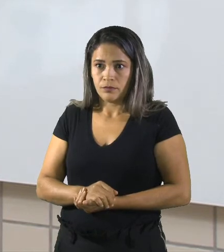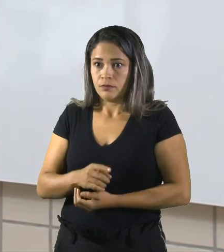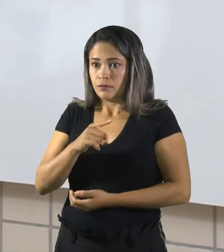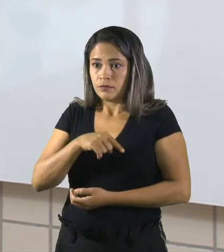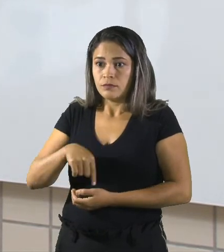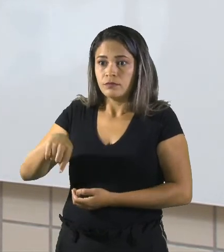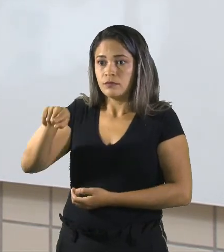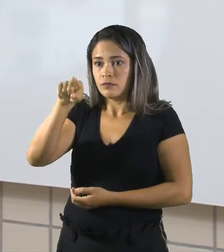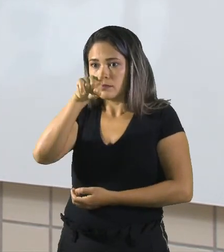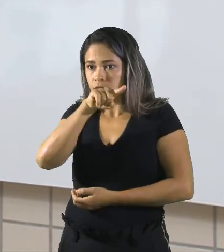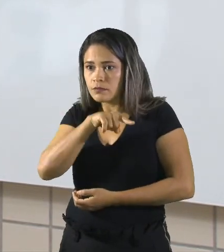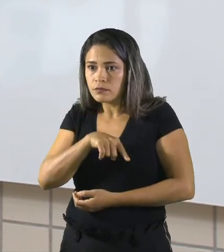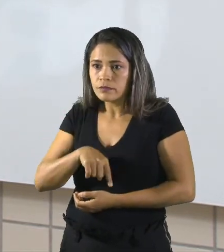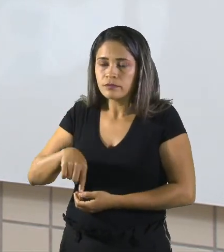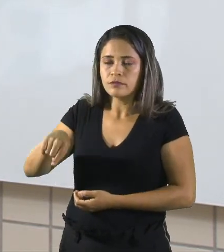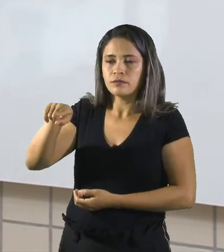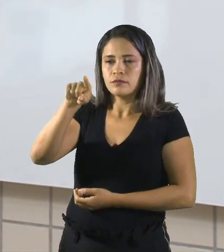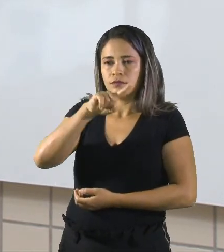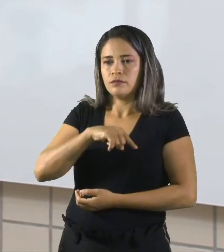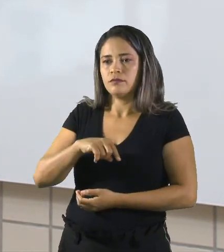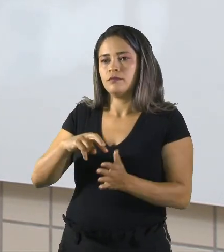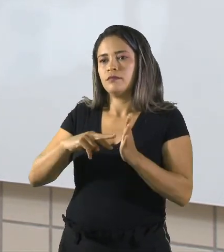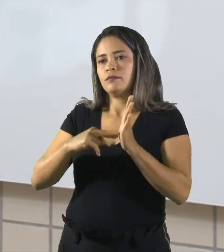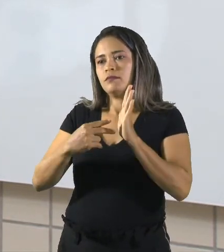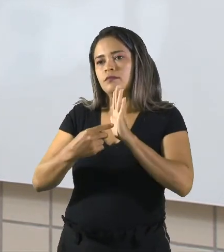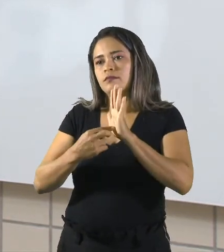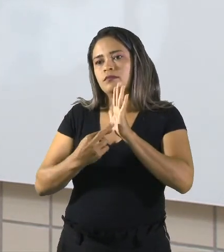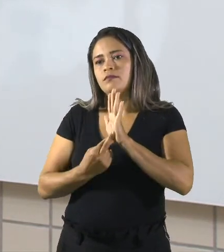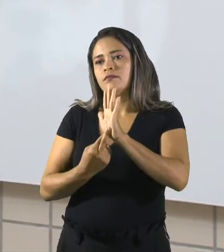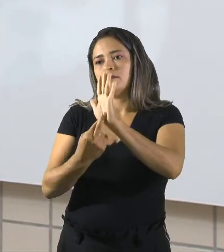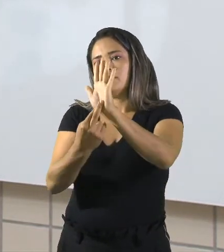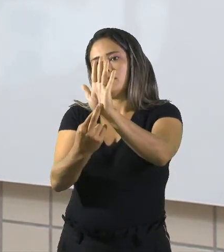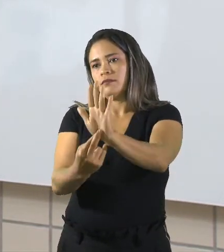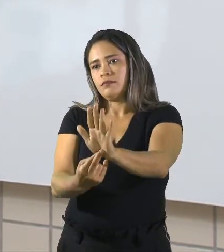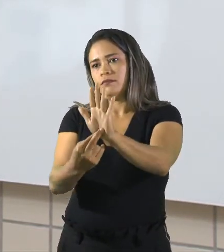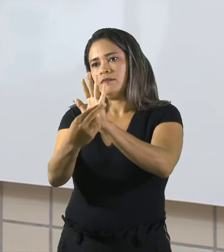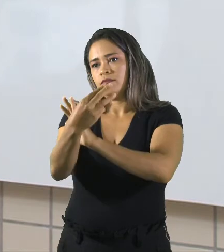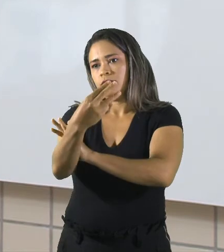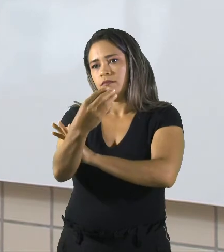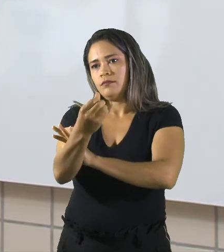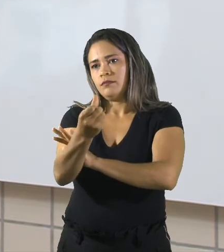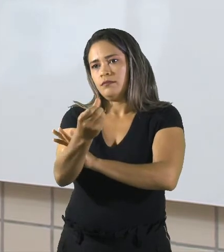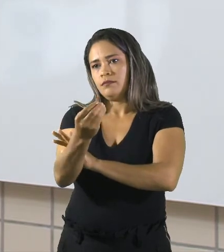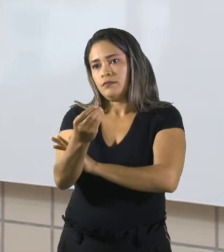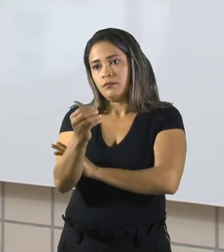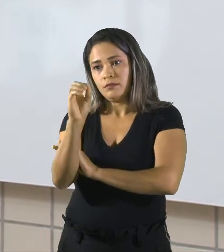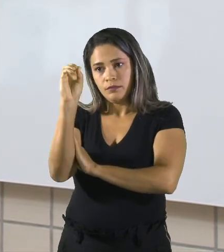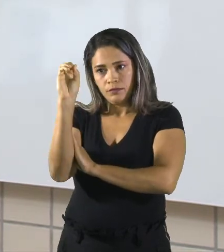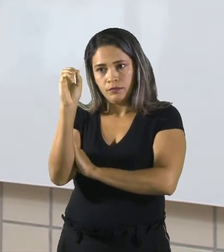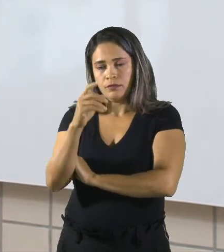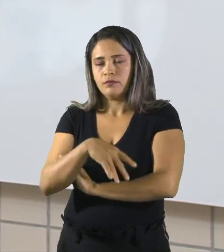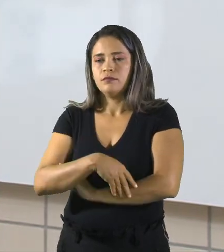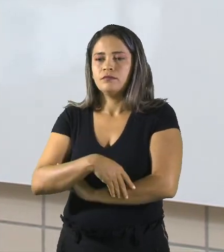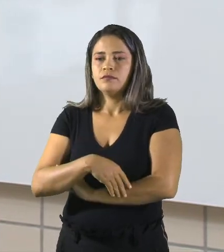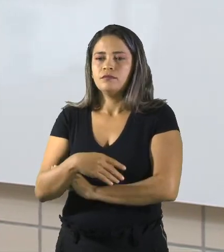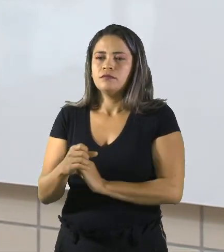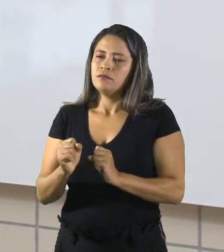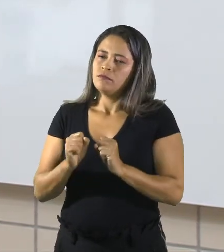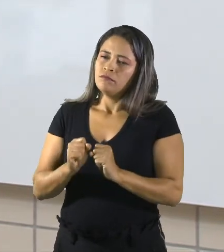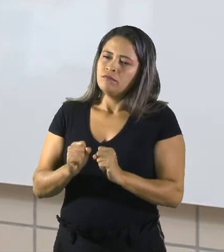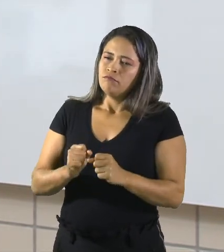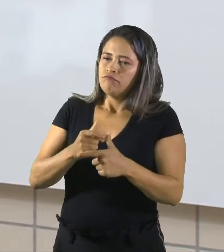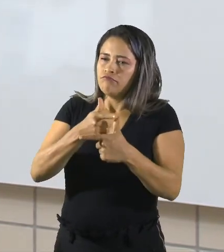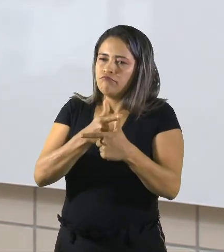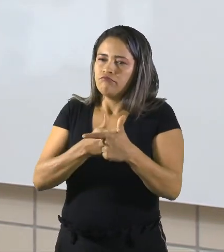intuitivo. Uma volta completa representa um ângulo de 360 graus. Só que vejam, eu posso